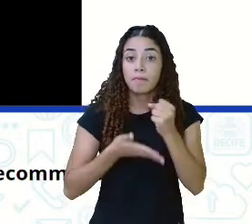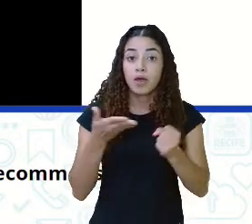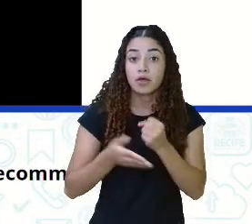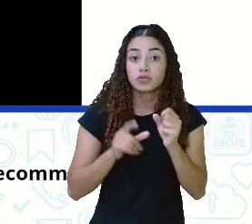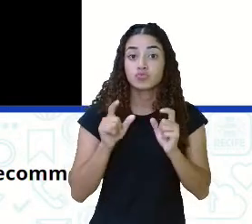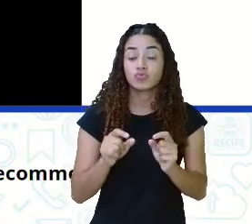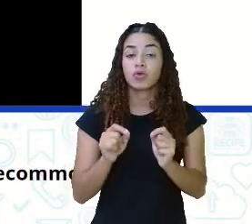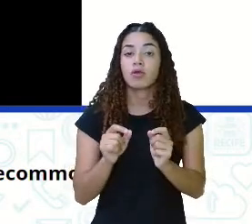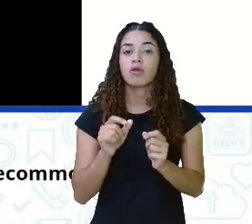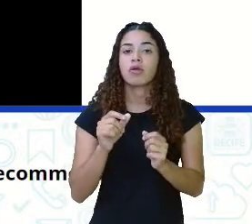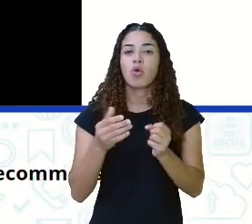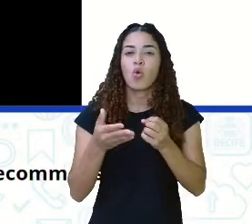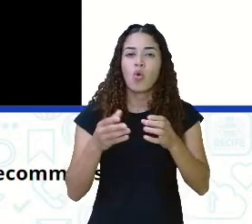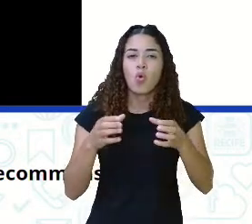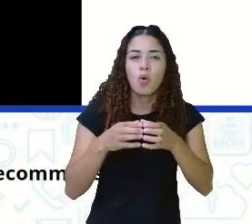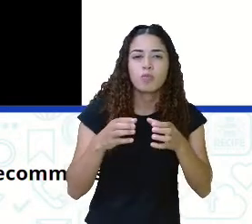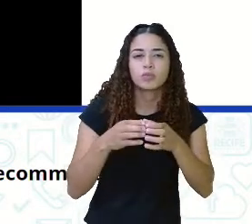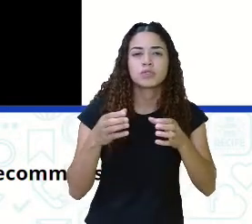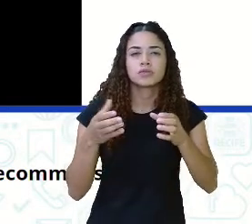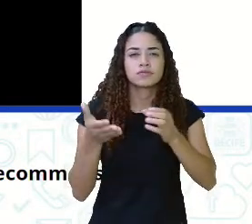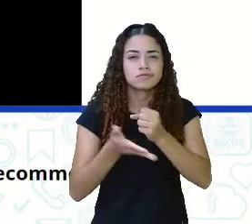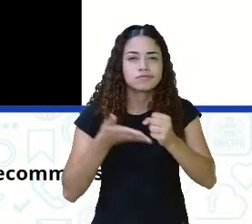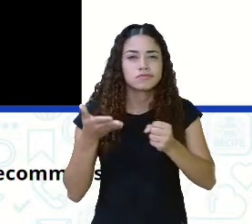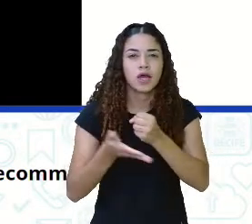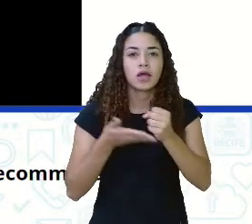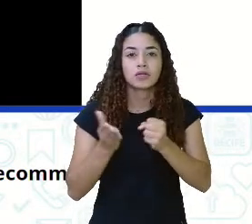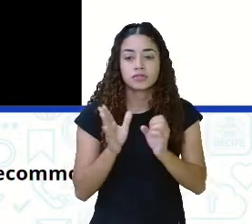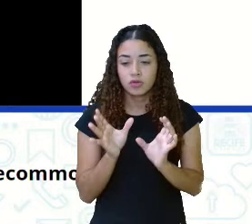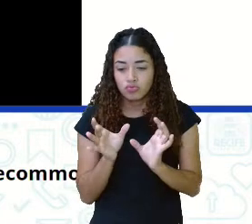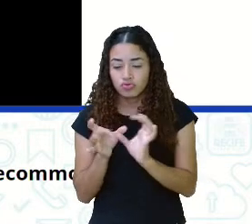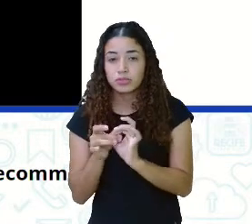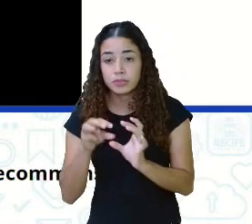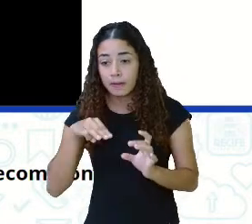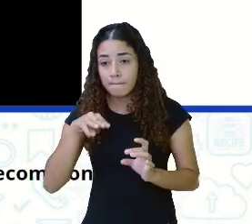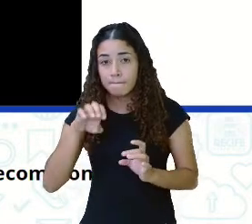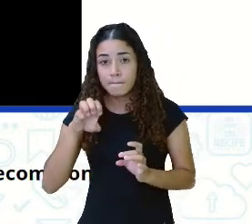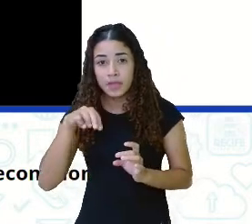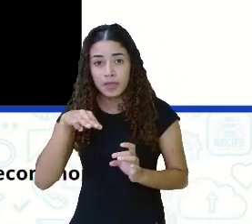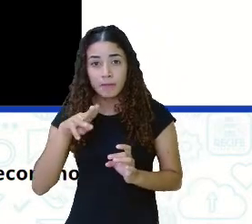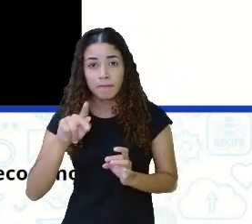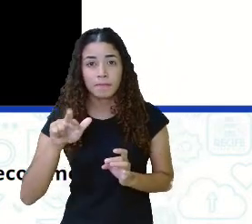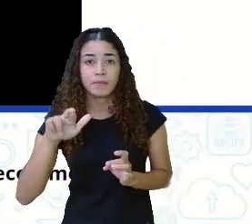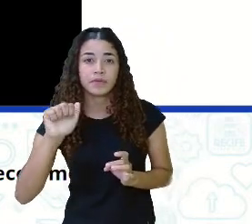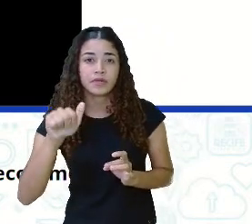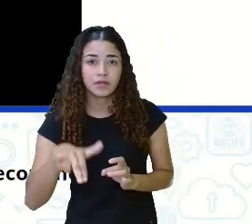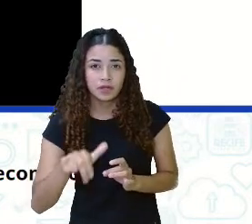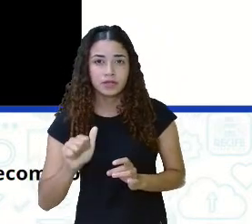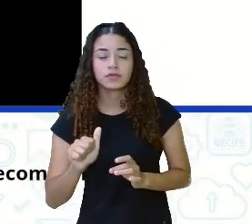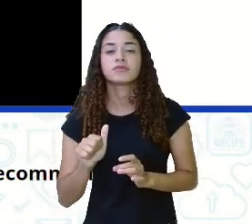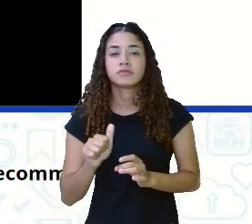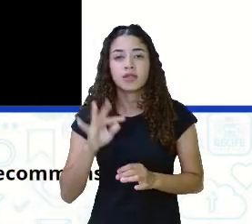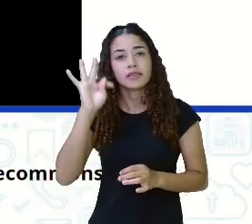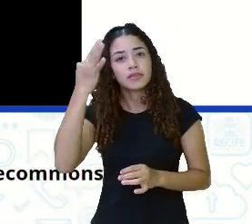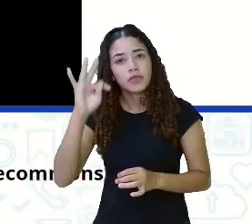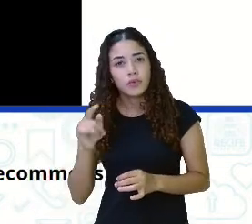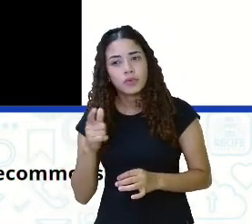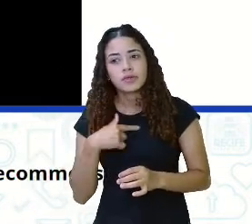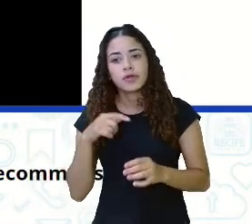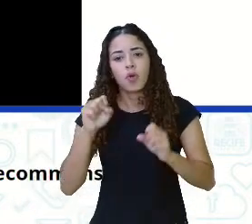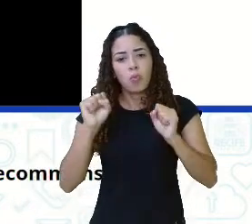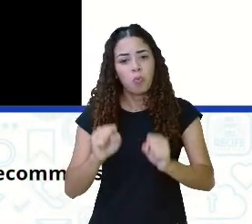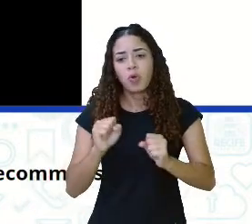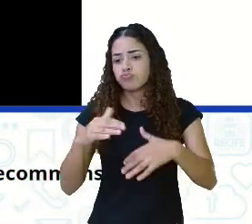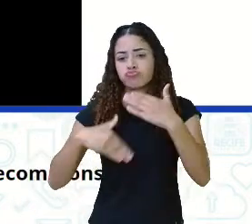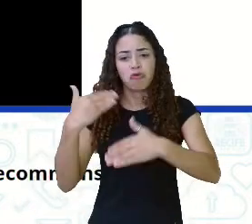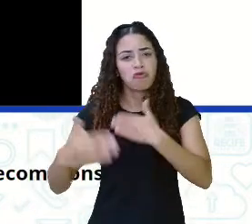unidades básicas, que estão ligadas por uma membrana. Então, em teoria, essas coisas aqui poderiam ter se desenvolvido independentemente umas